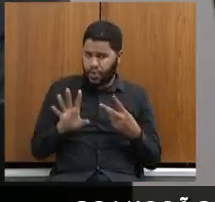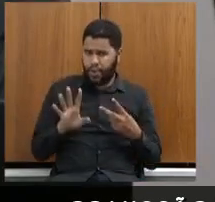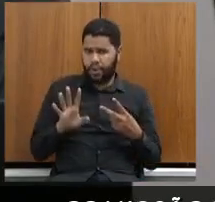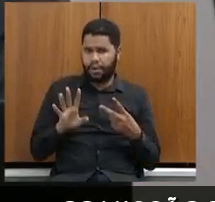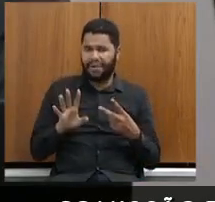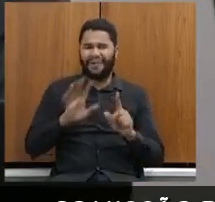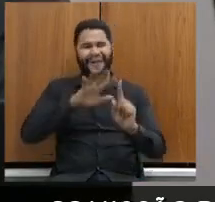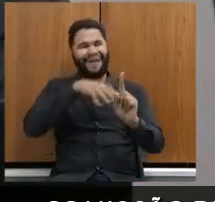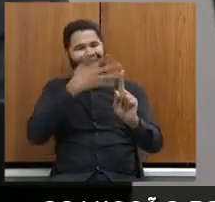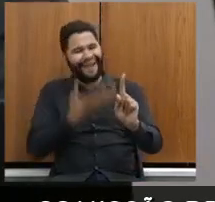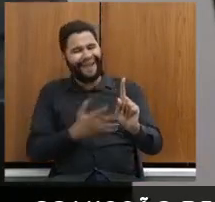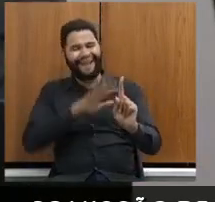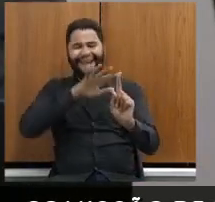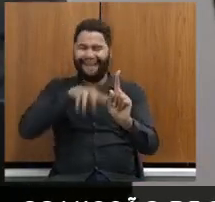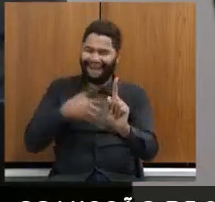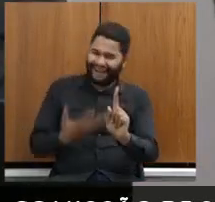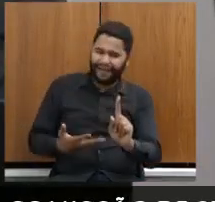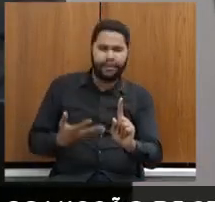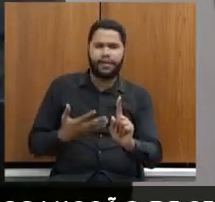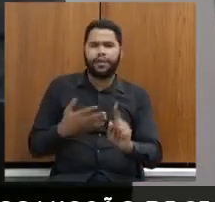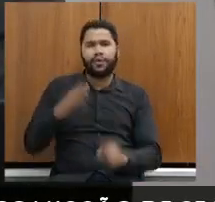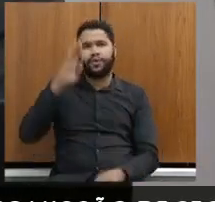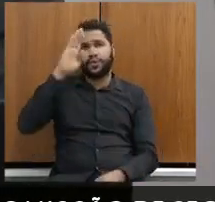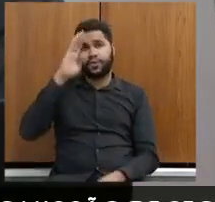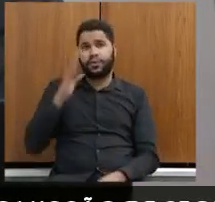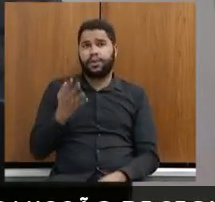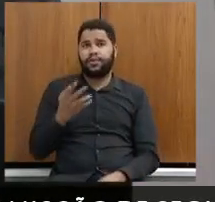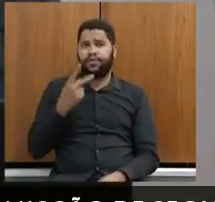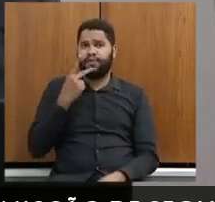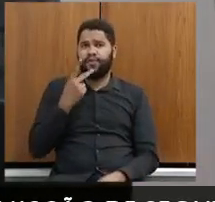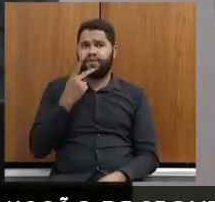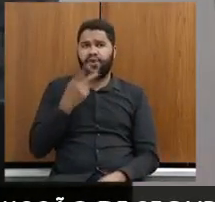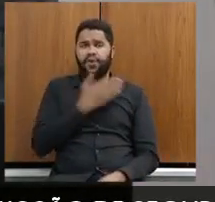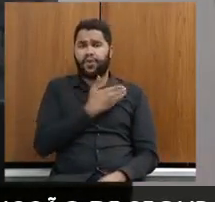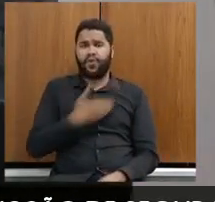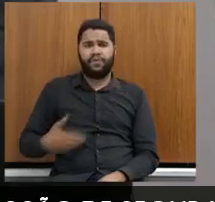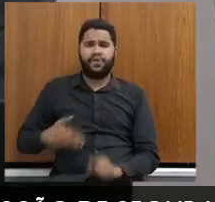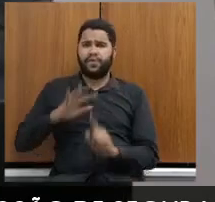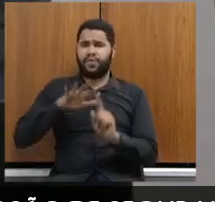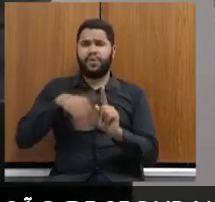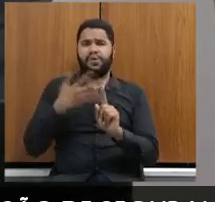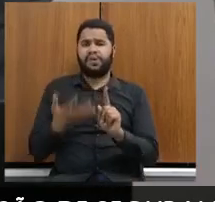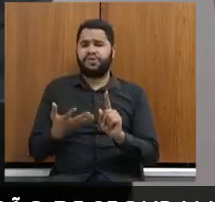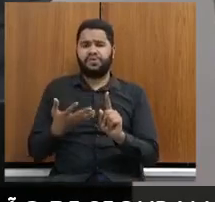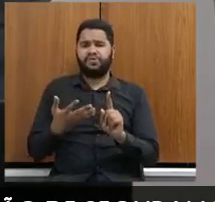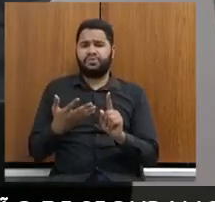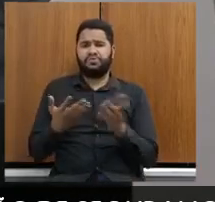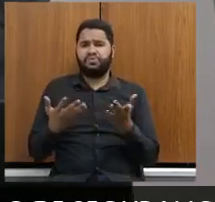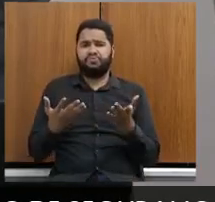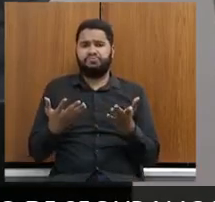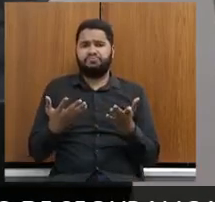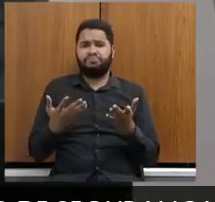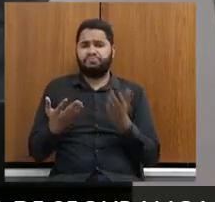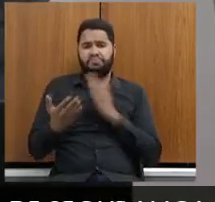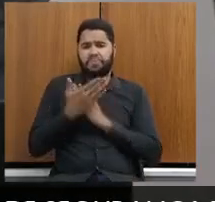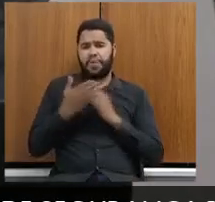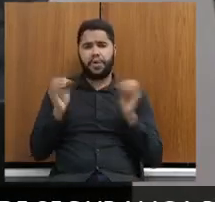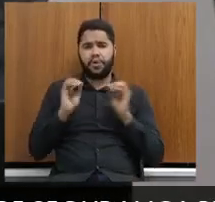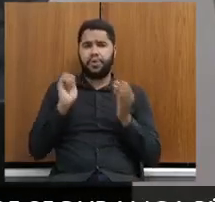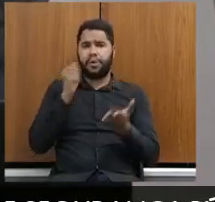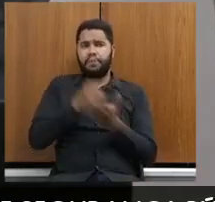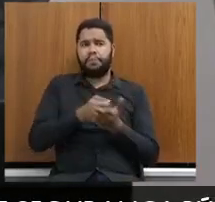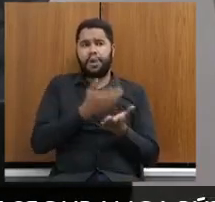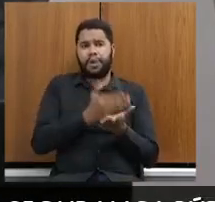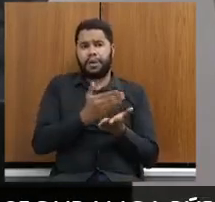e com elogios porque o soldado uma Luciana Deputado fala para o governador que nos dias barriga não não paga